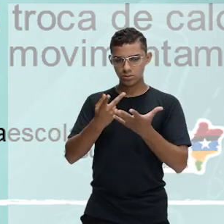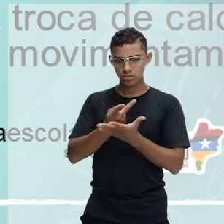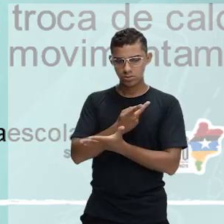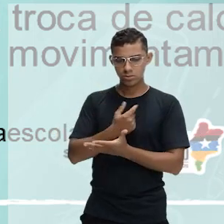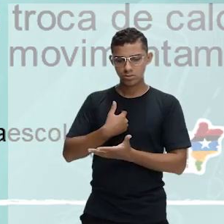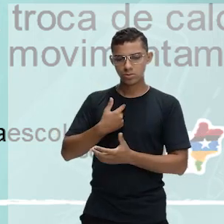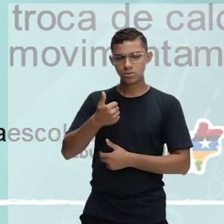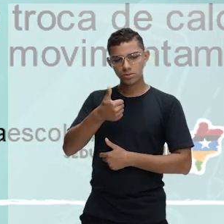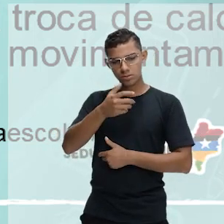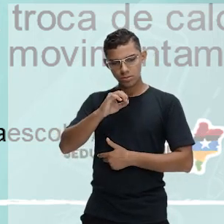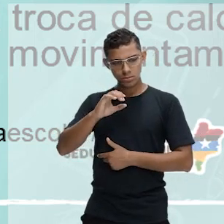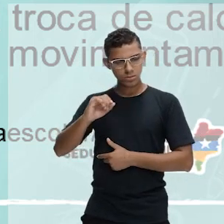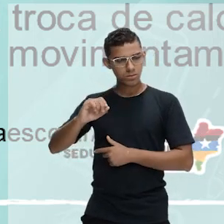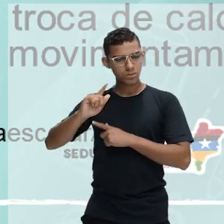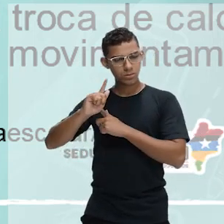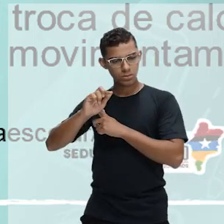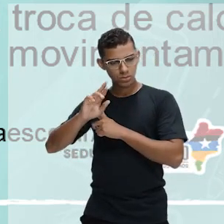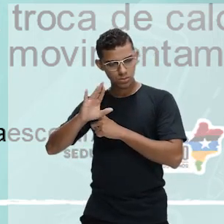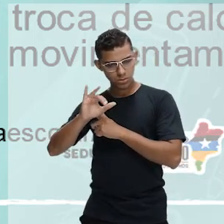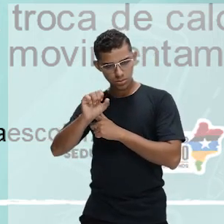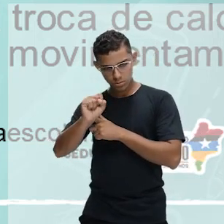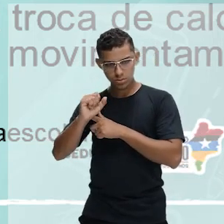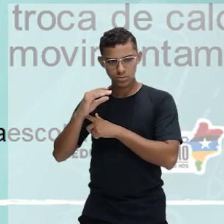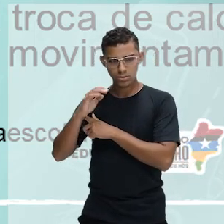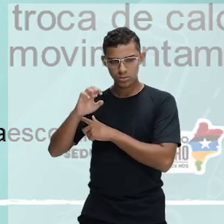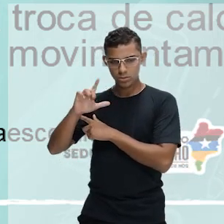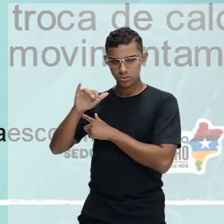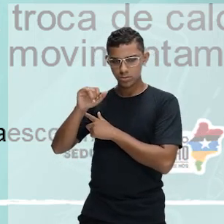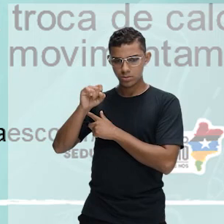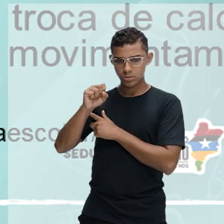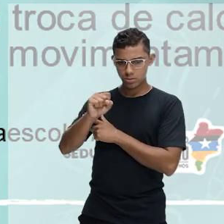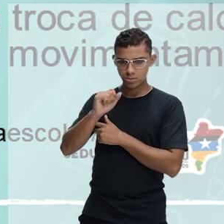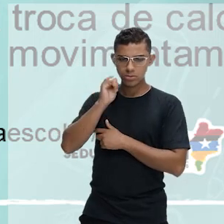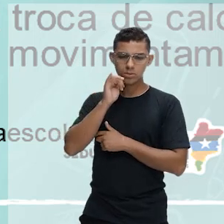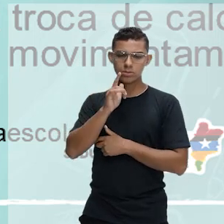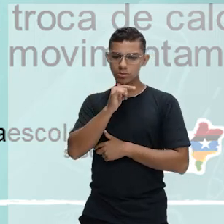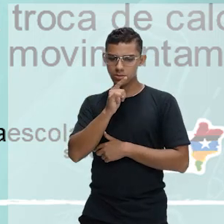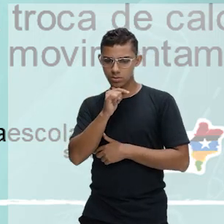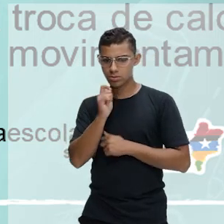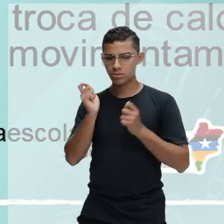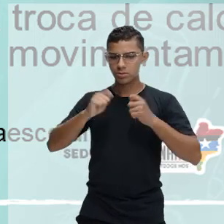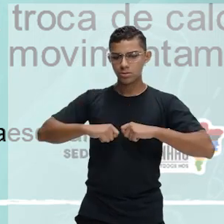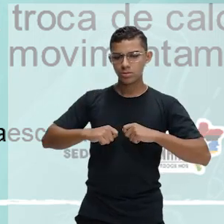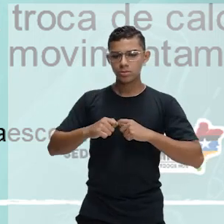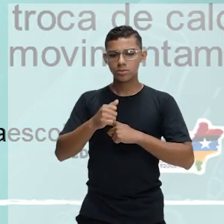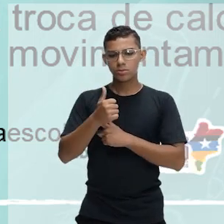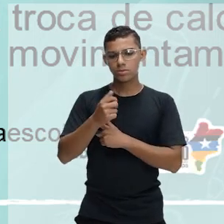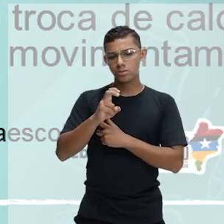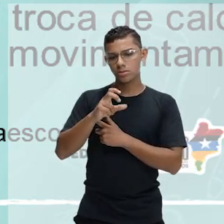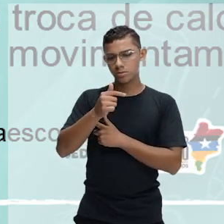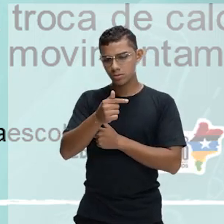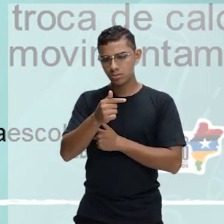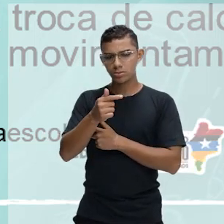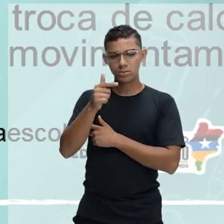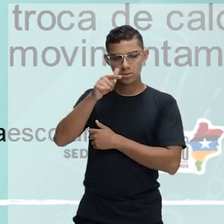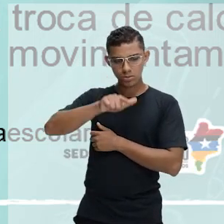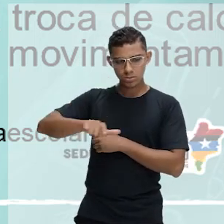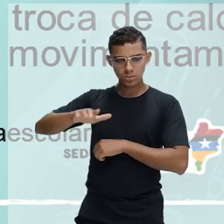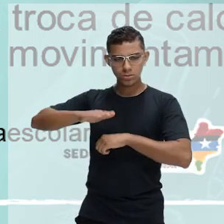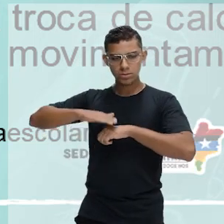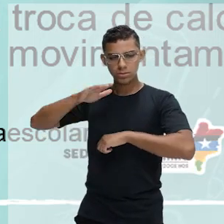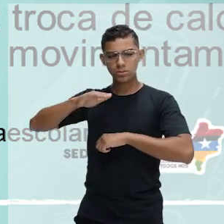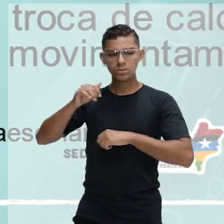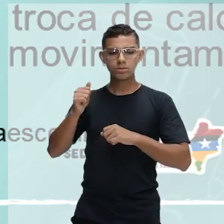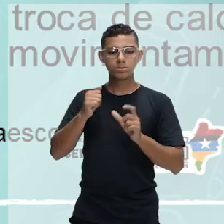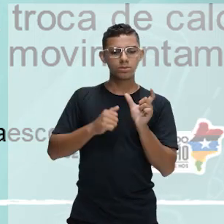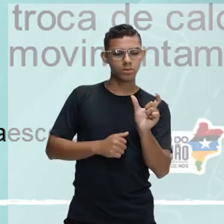aos 100 graus Celsius, esta água é mantida sob uma pressão de 157 vezes maior que a pressão atmosférica.